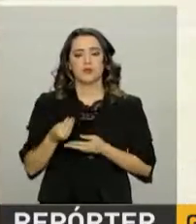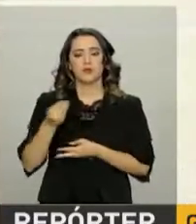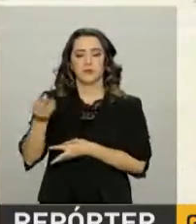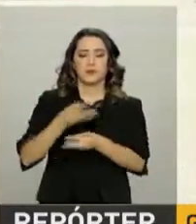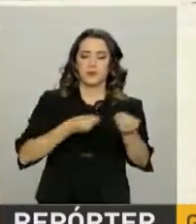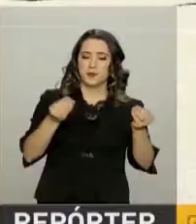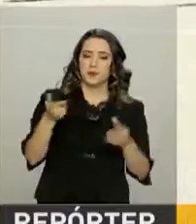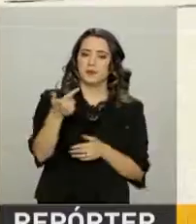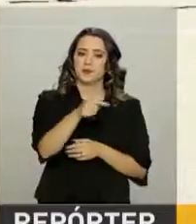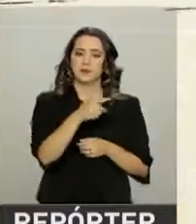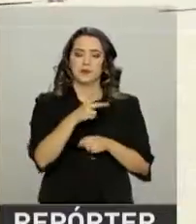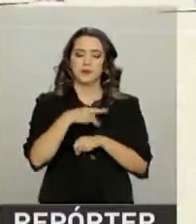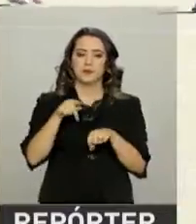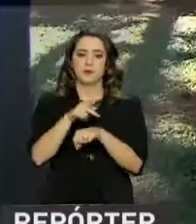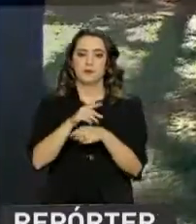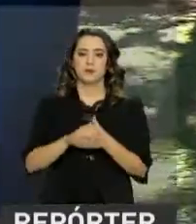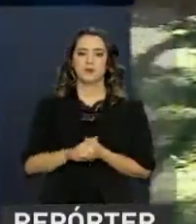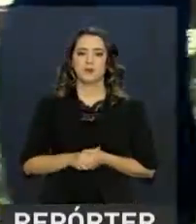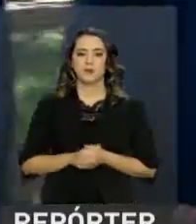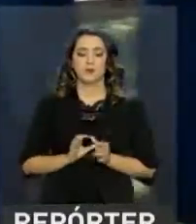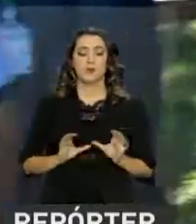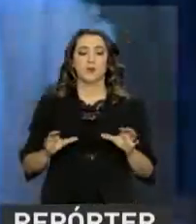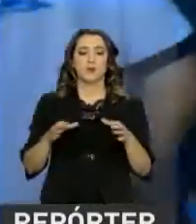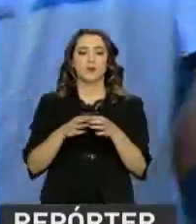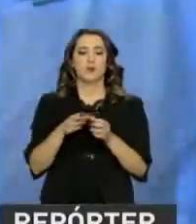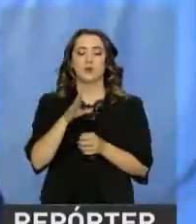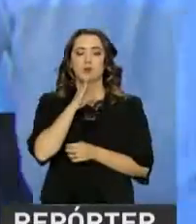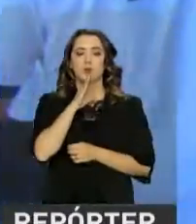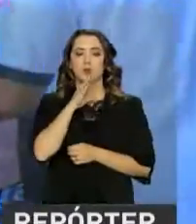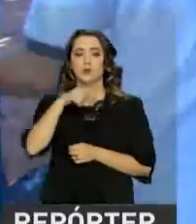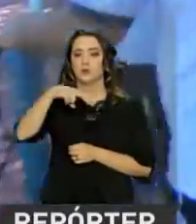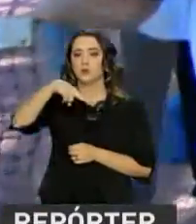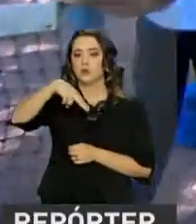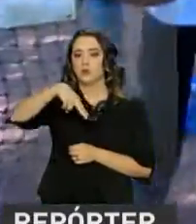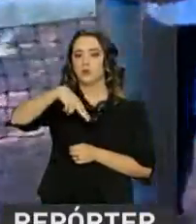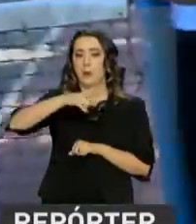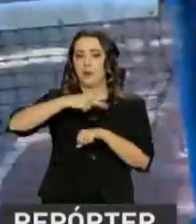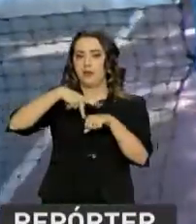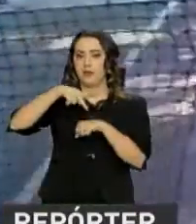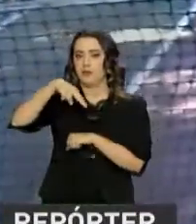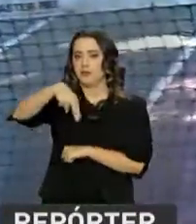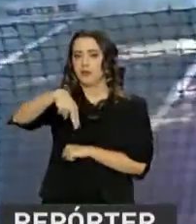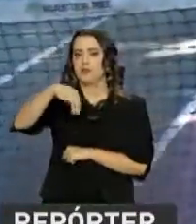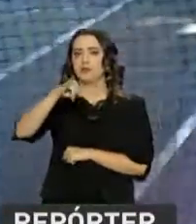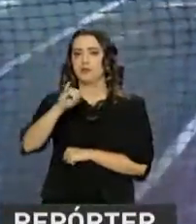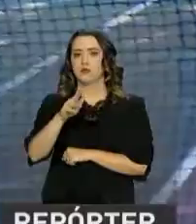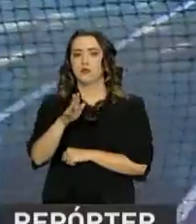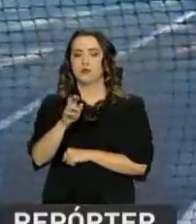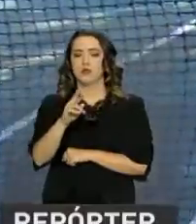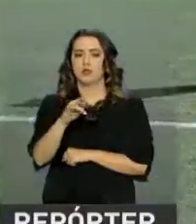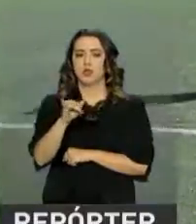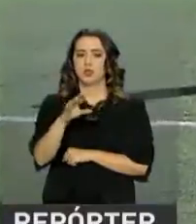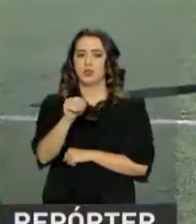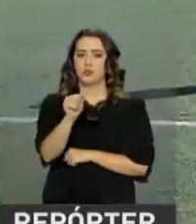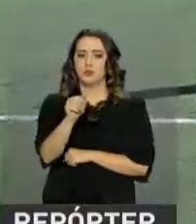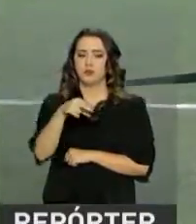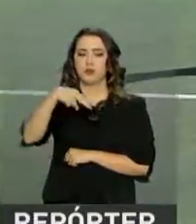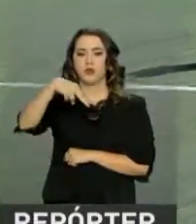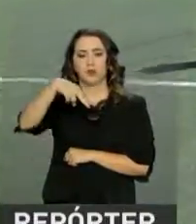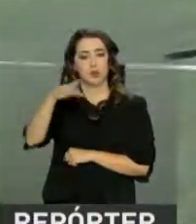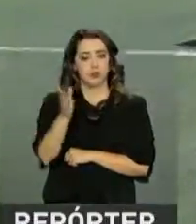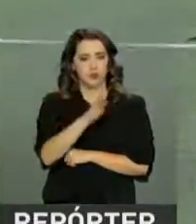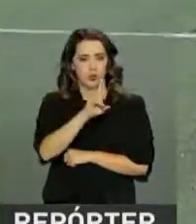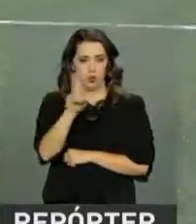levado para outros países. Uma comitiva da Nigéria veio conhecer de perto toda a estrutura do programa. O grupo,